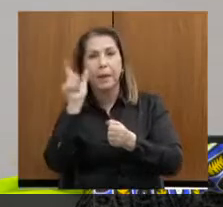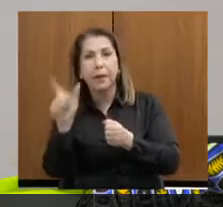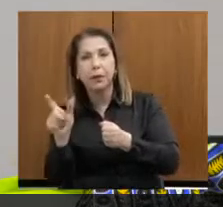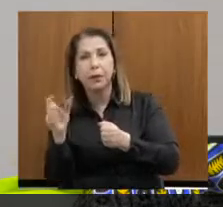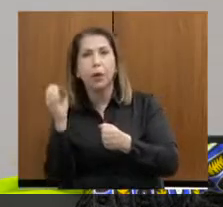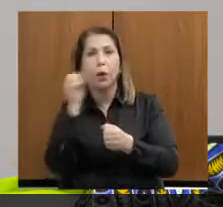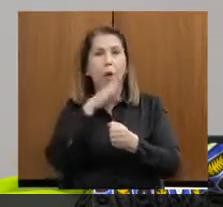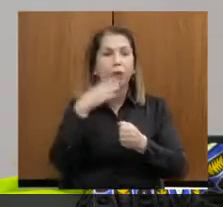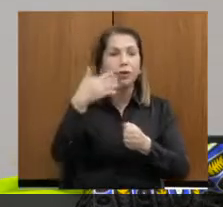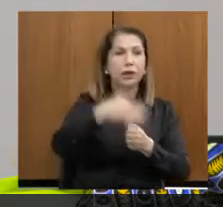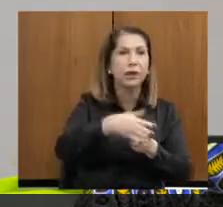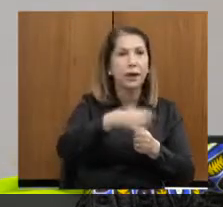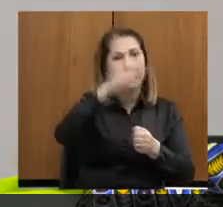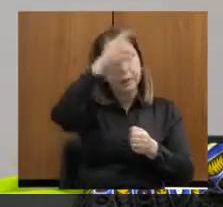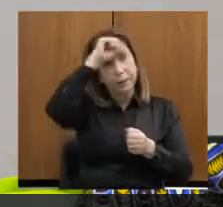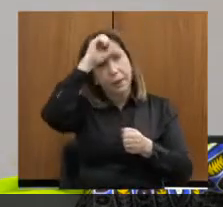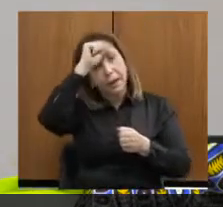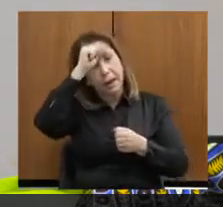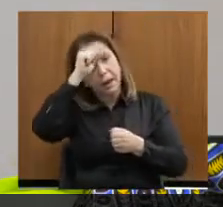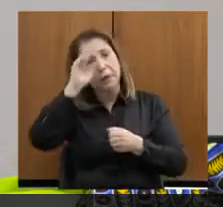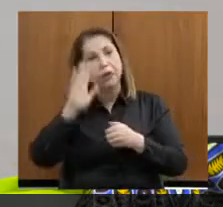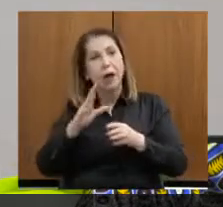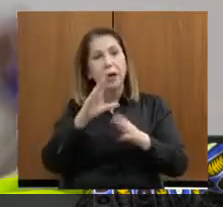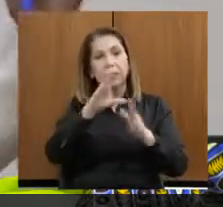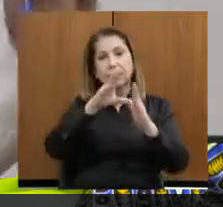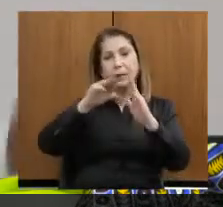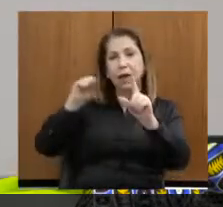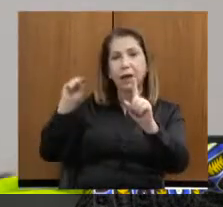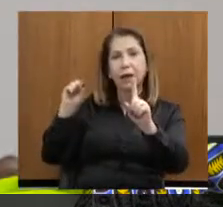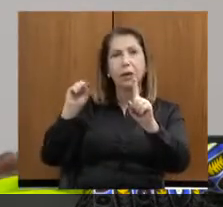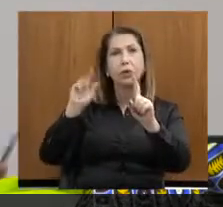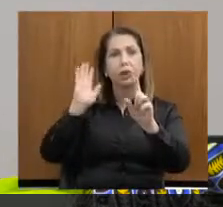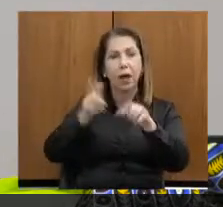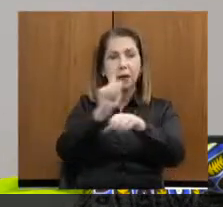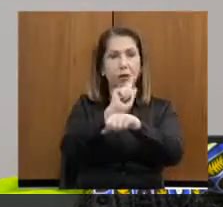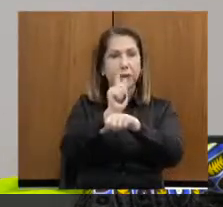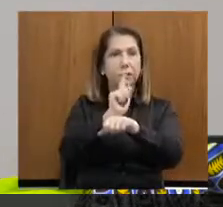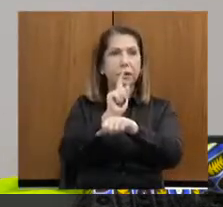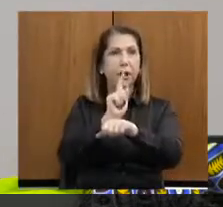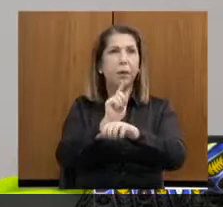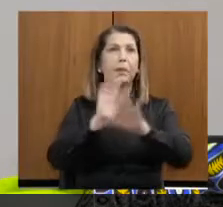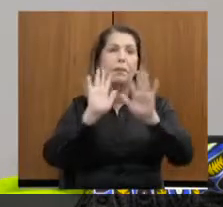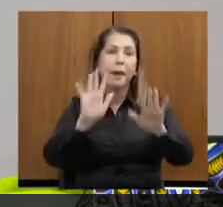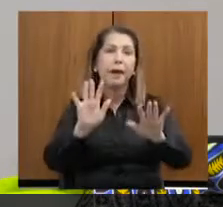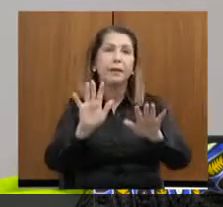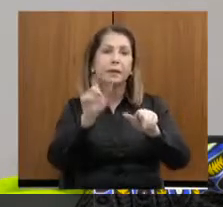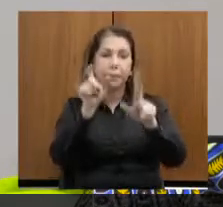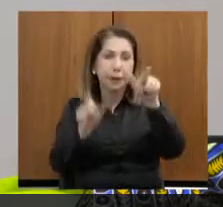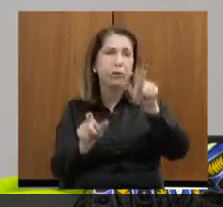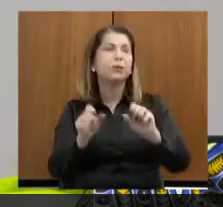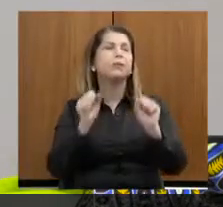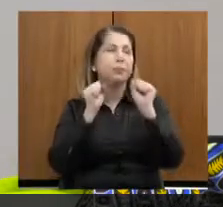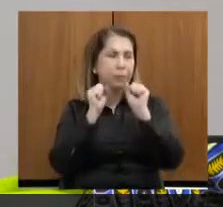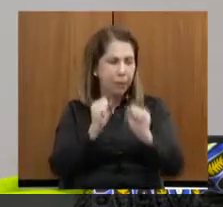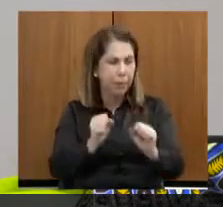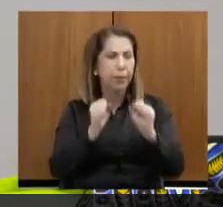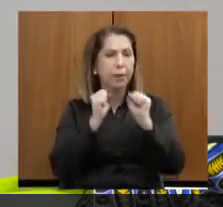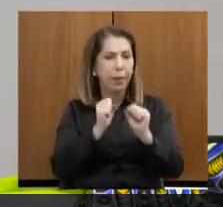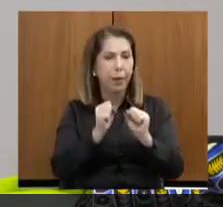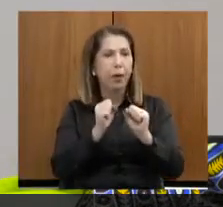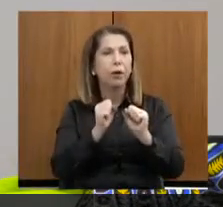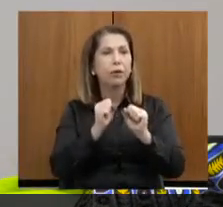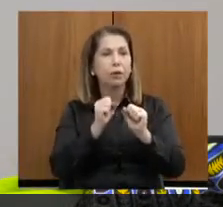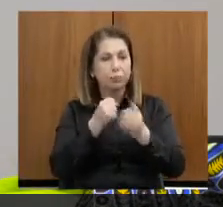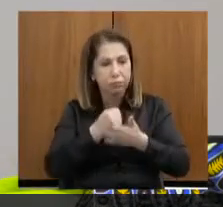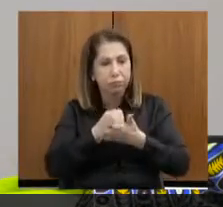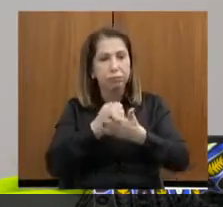chegando porque já passou por experiências de gestão mas por aqueles que ainda podem fazer muita